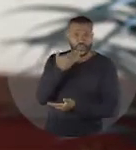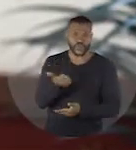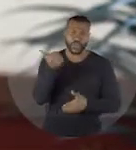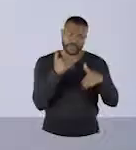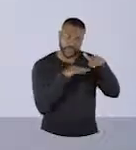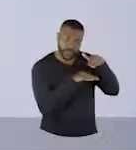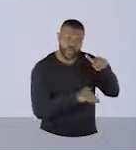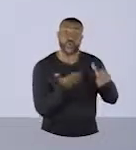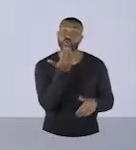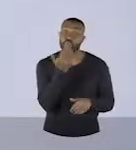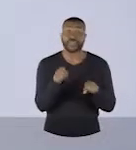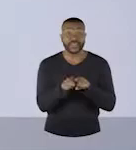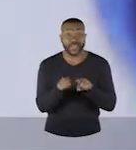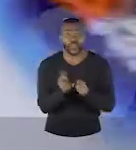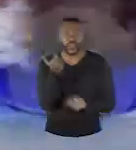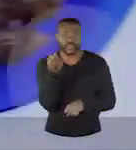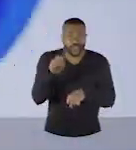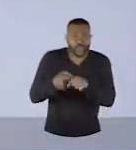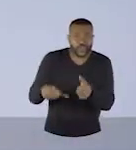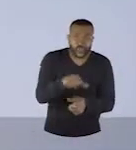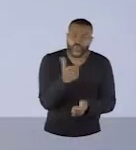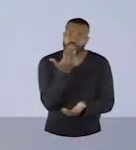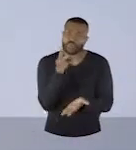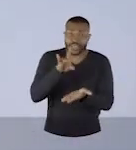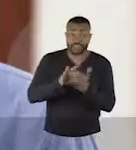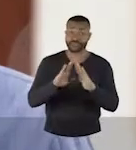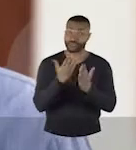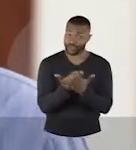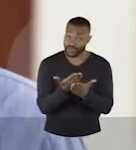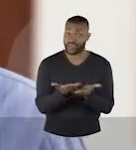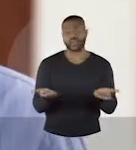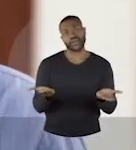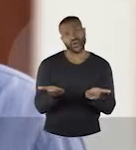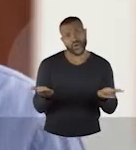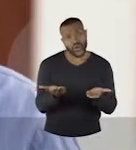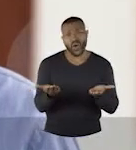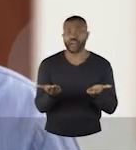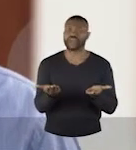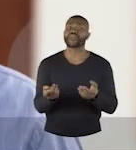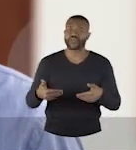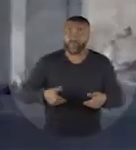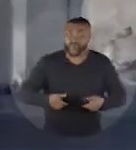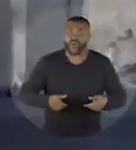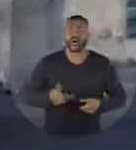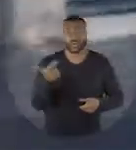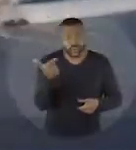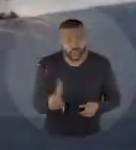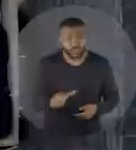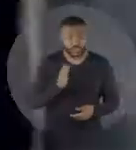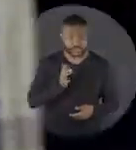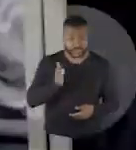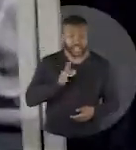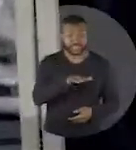de Alimentos e troquei a bolacha seca por comida de verdade nas escolas. Mas agora, voltamos ao mapa da fome e na cidade